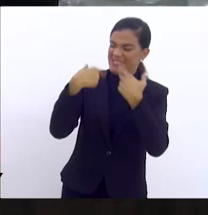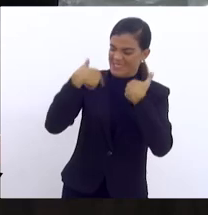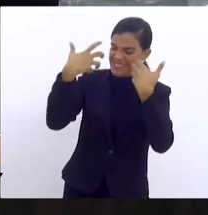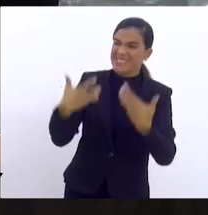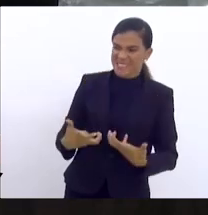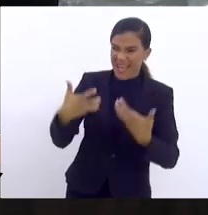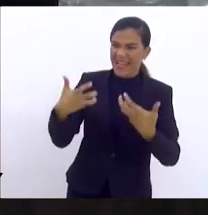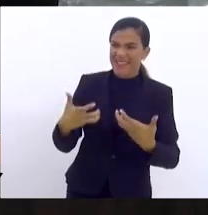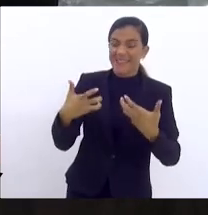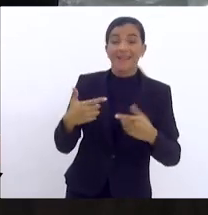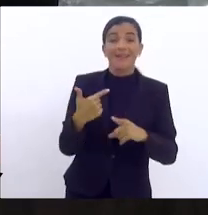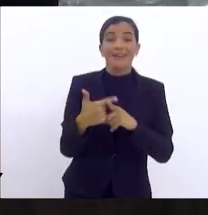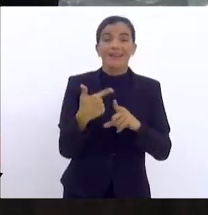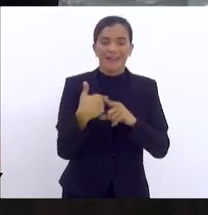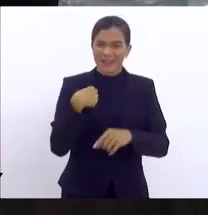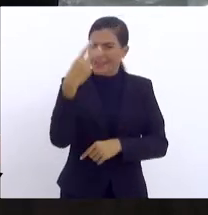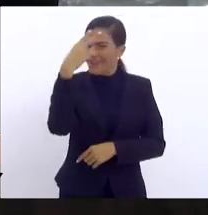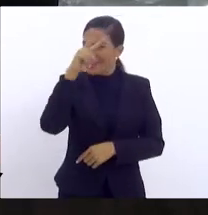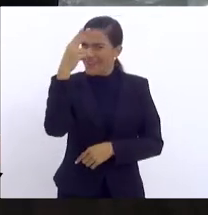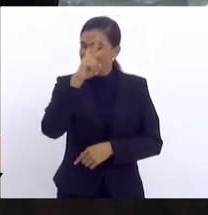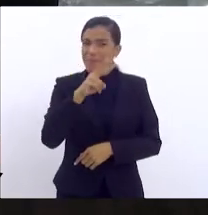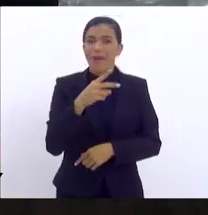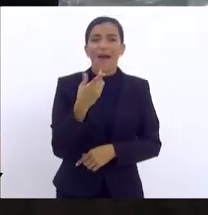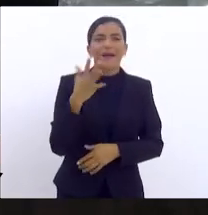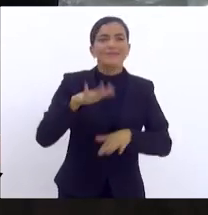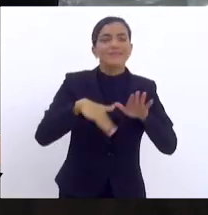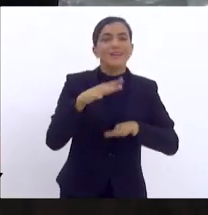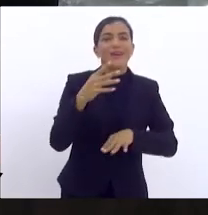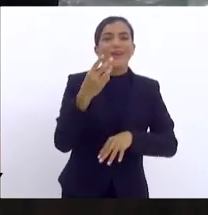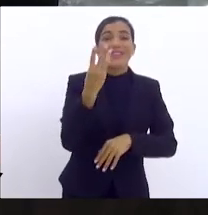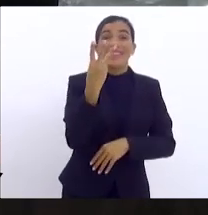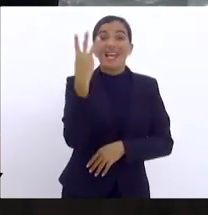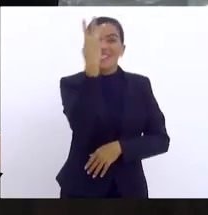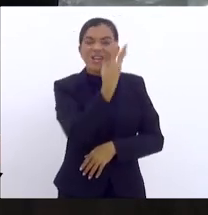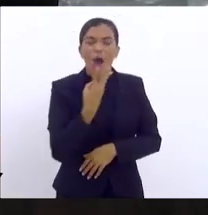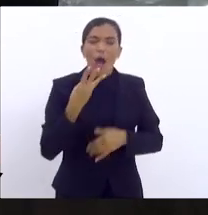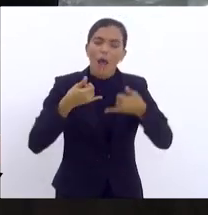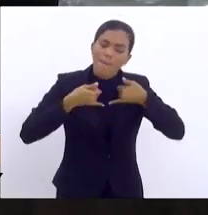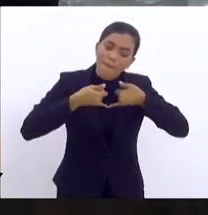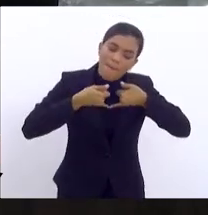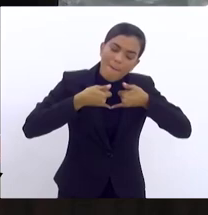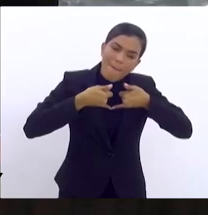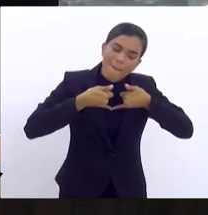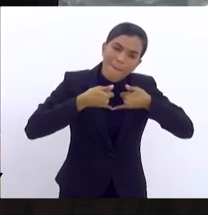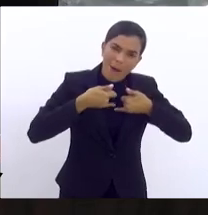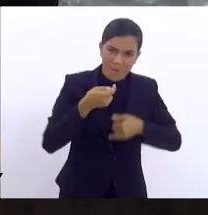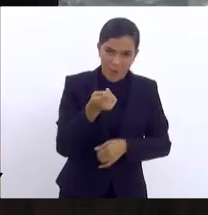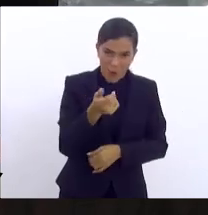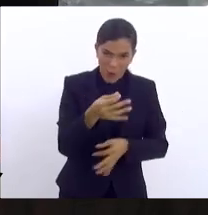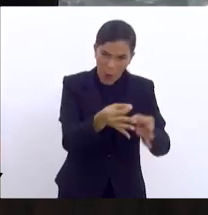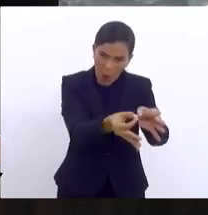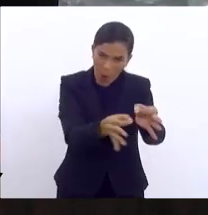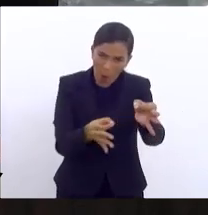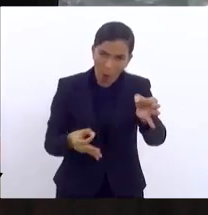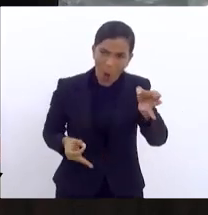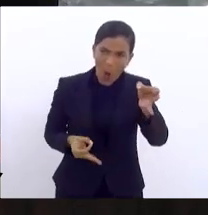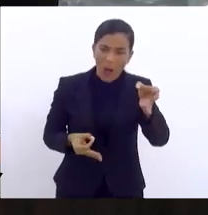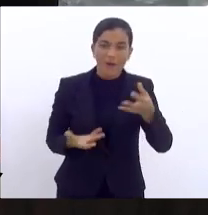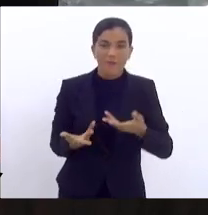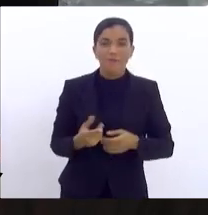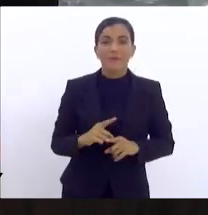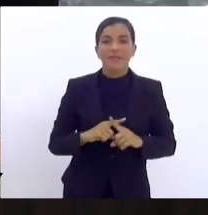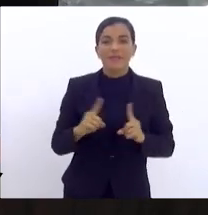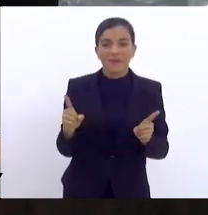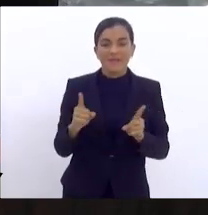porque foram eu me lembro que uma vez eu fiquei umas três horas e meia falando com o senhor só um pouquinho né Um pouquinho não é muito Coronel mas